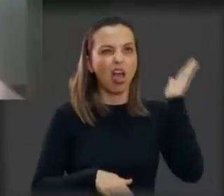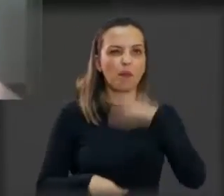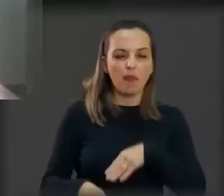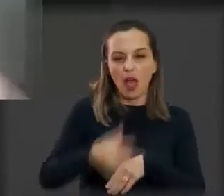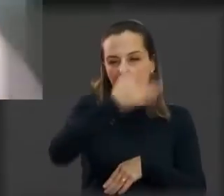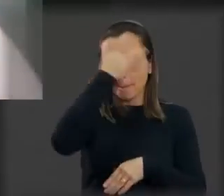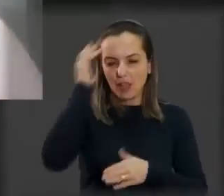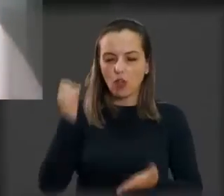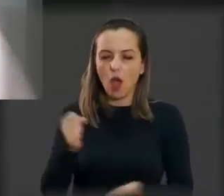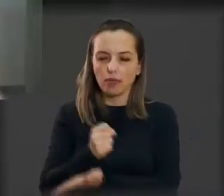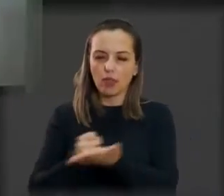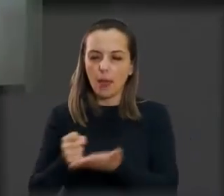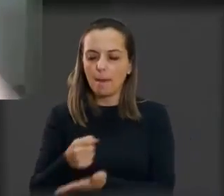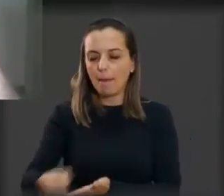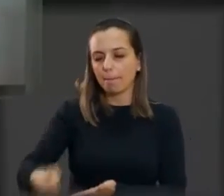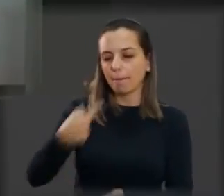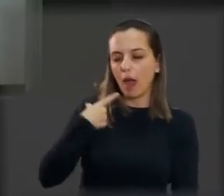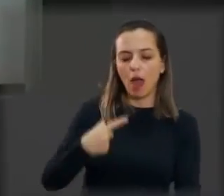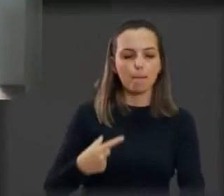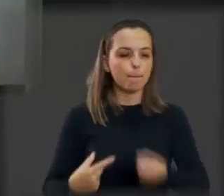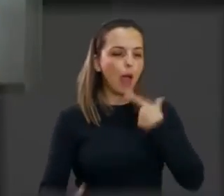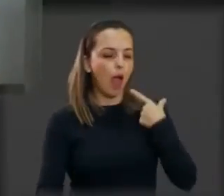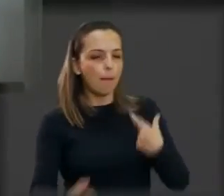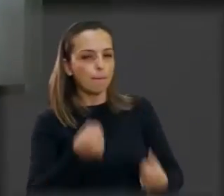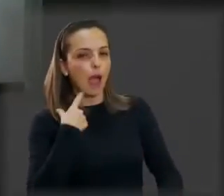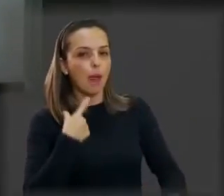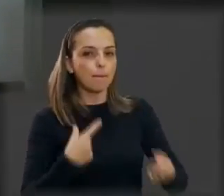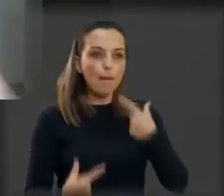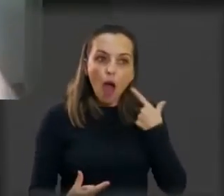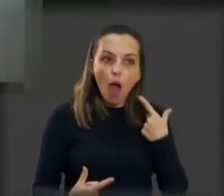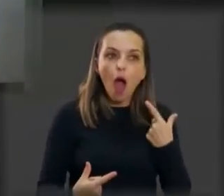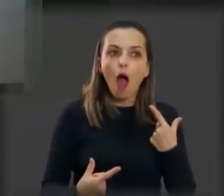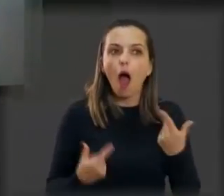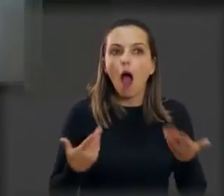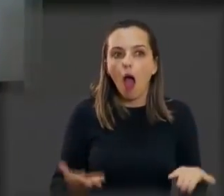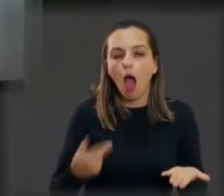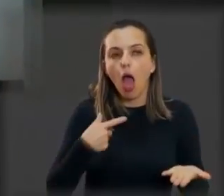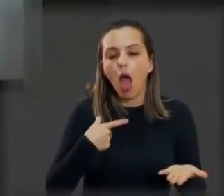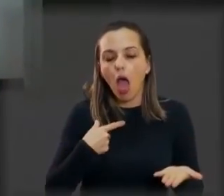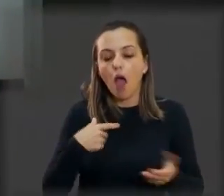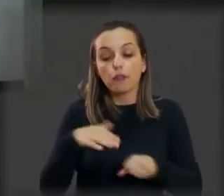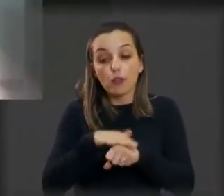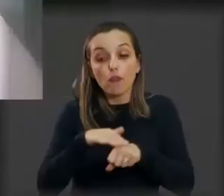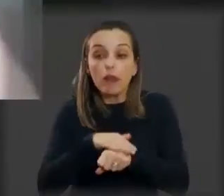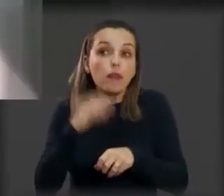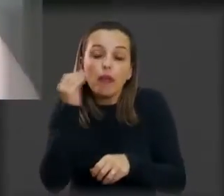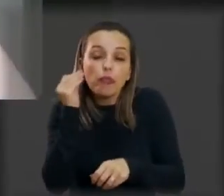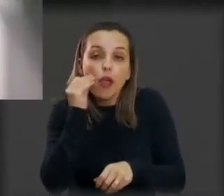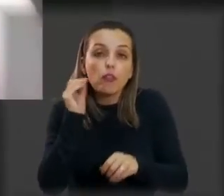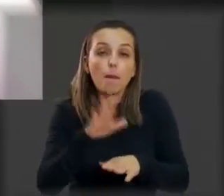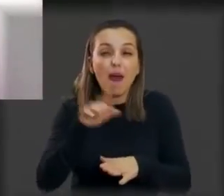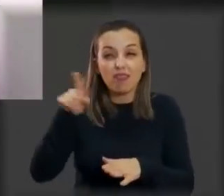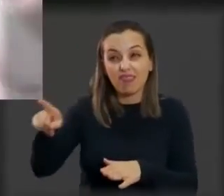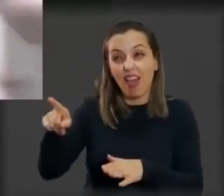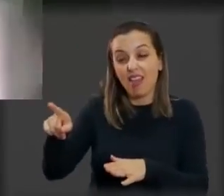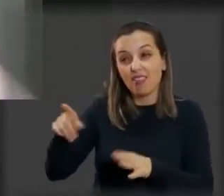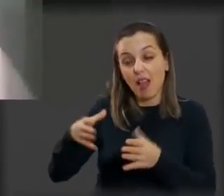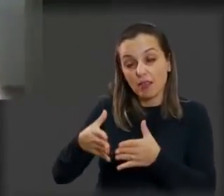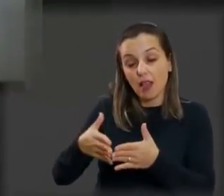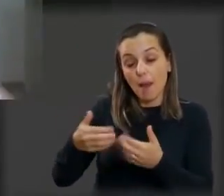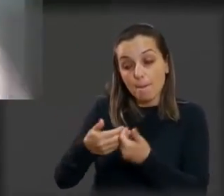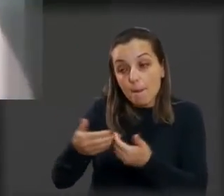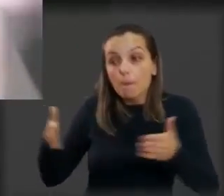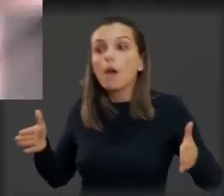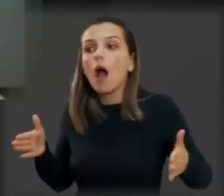gente aí da base, sempre vem tacar pedra quando a gente tenta conversar. E eles sequer nos dão espaço, eles